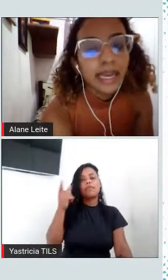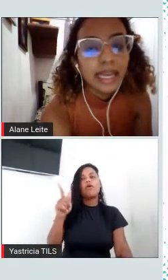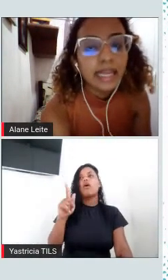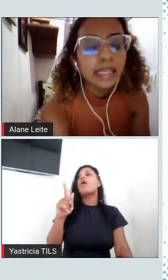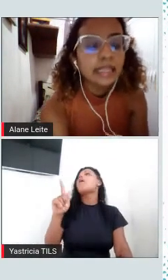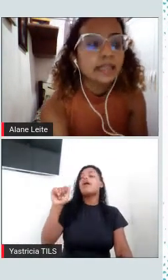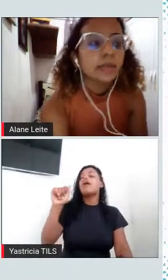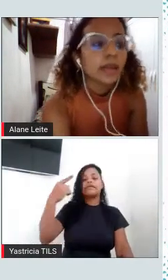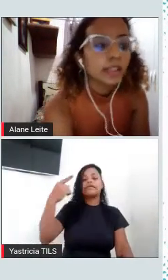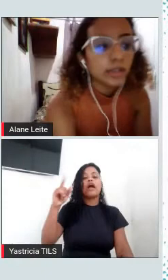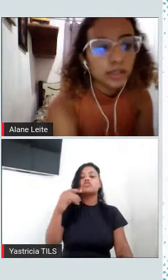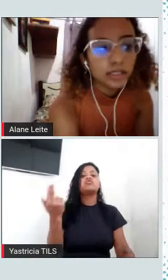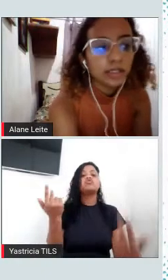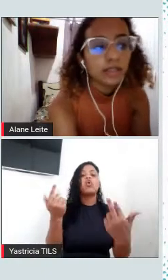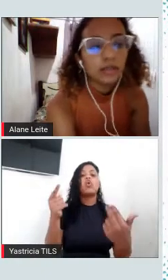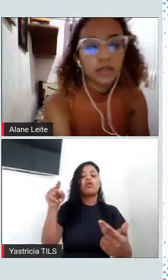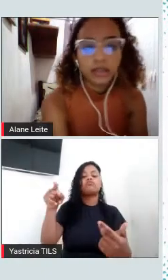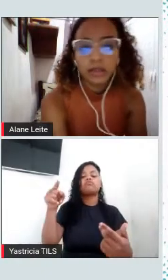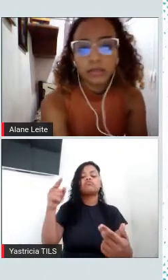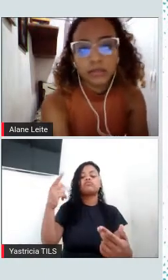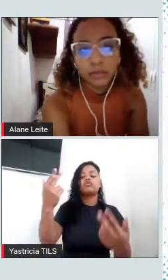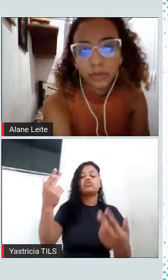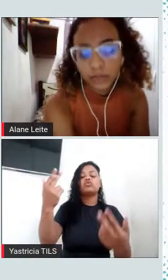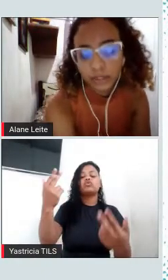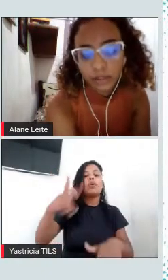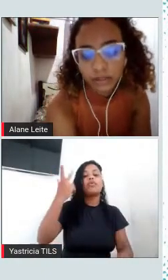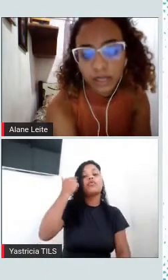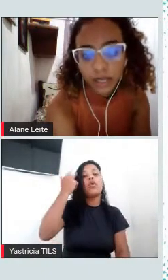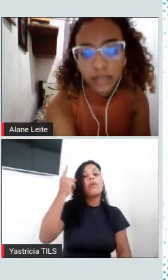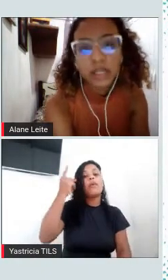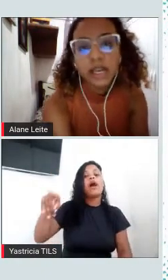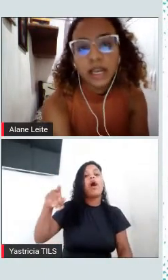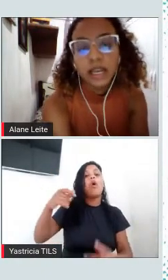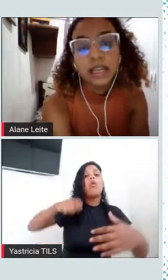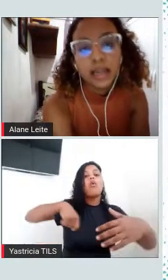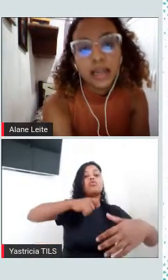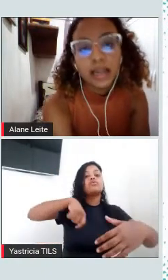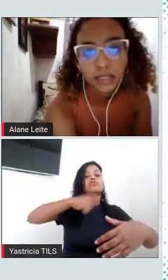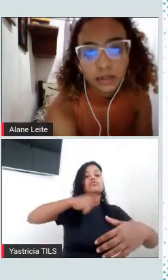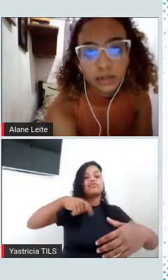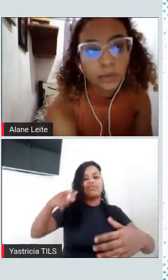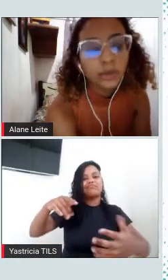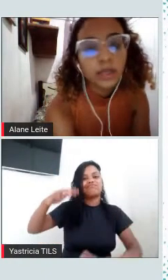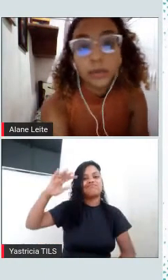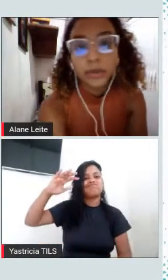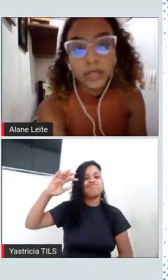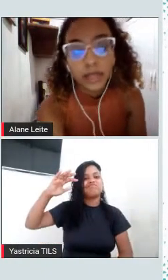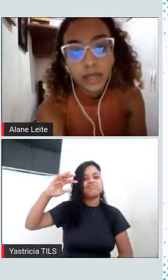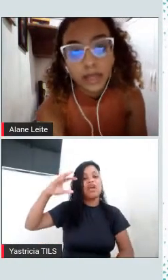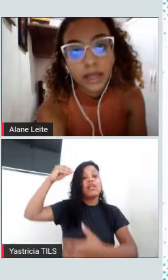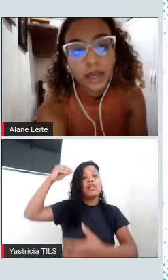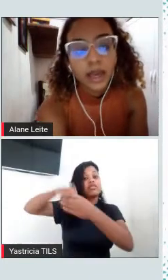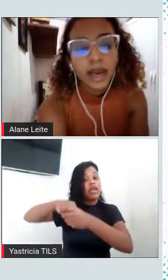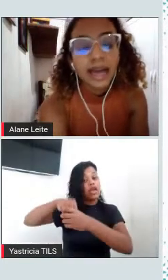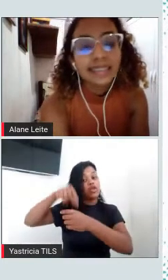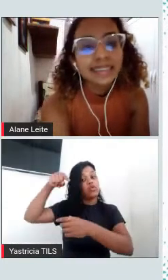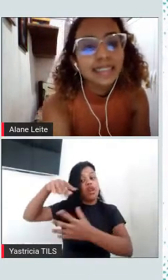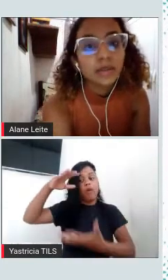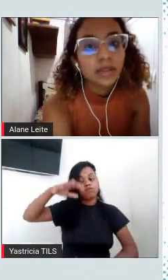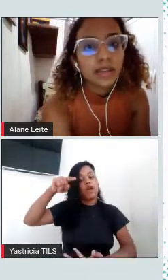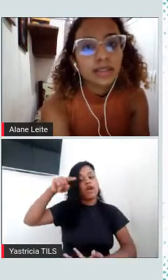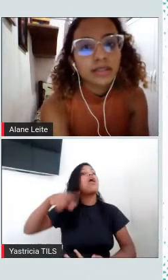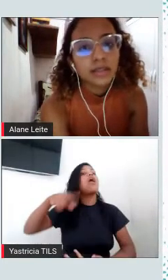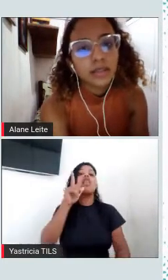cozinha. O gás de cozinha, dentro do botijão de gás, ele é líquido. Por quê? Porque